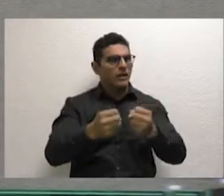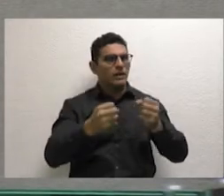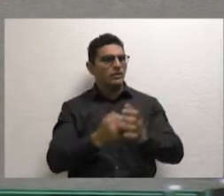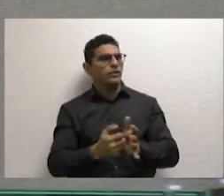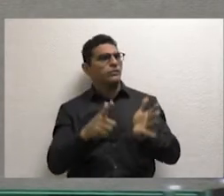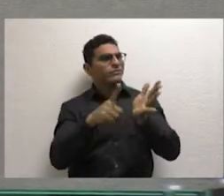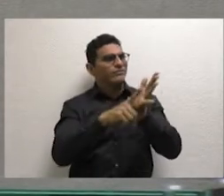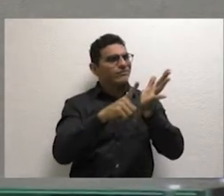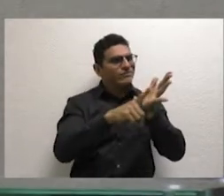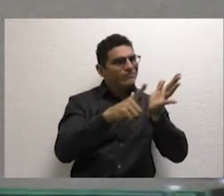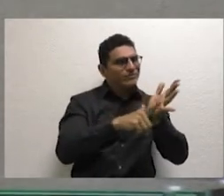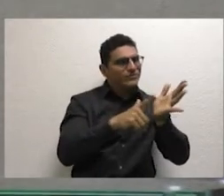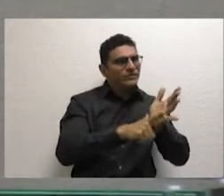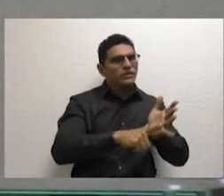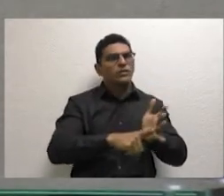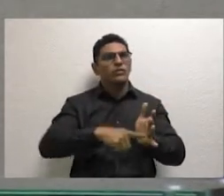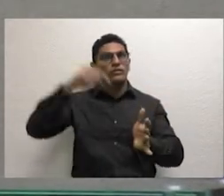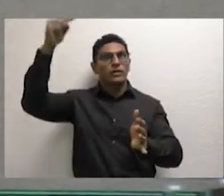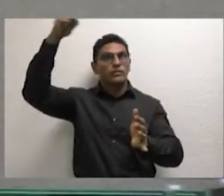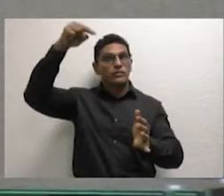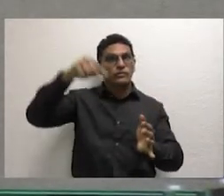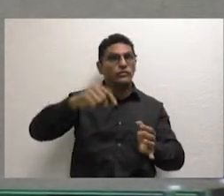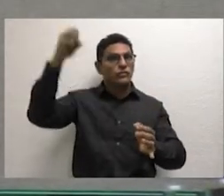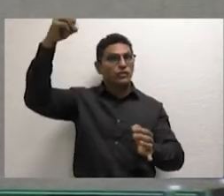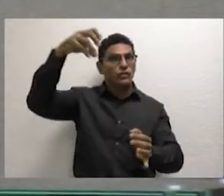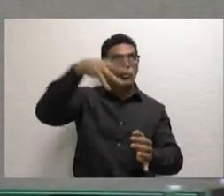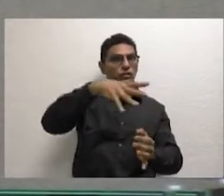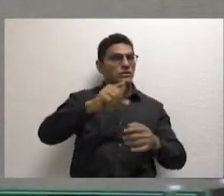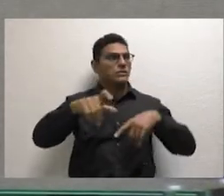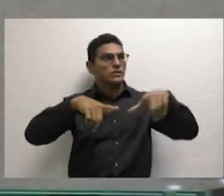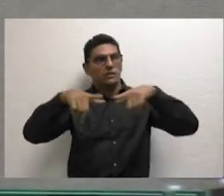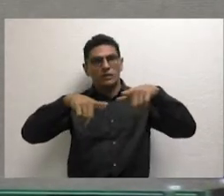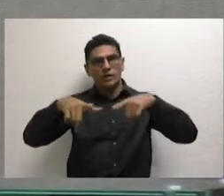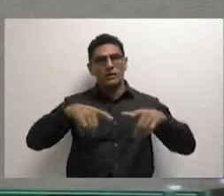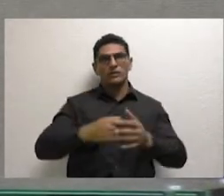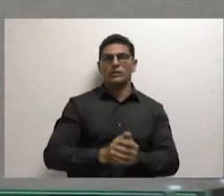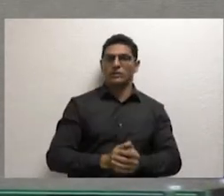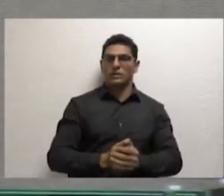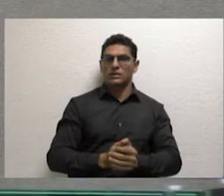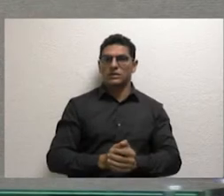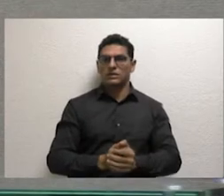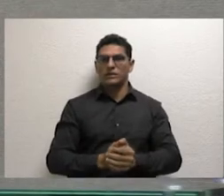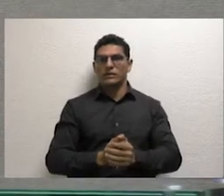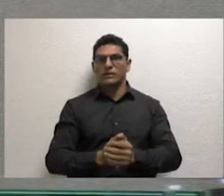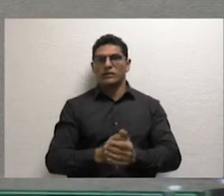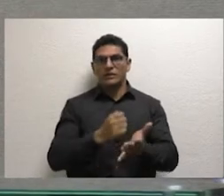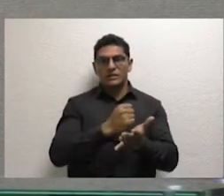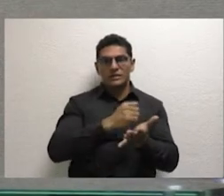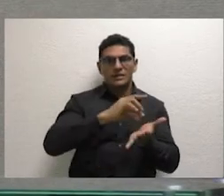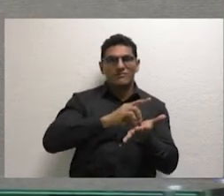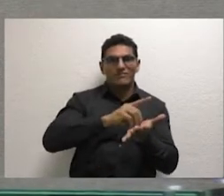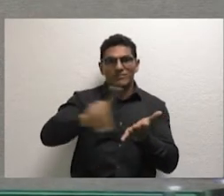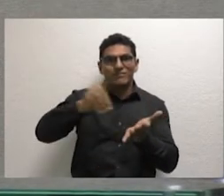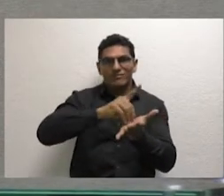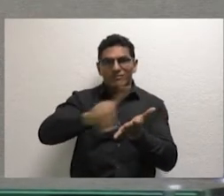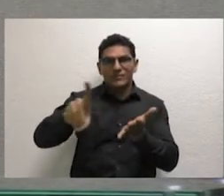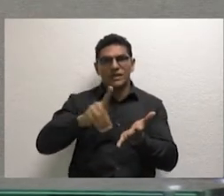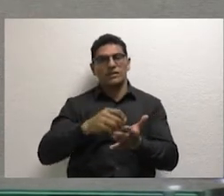a que os trabalhadores e trabalhadoras não venham a ser demitidos enfim